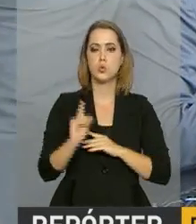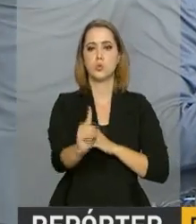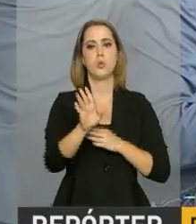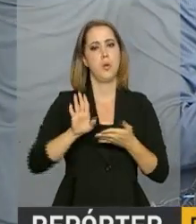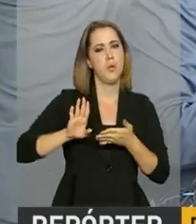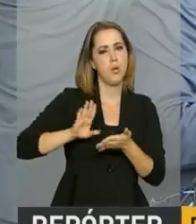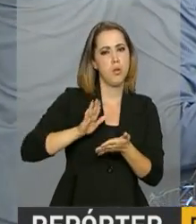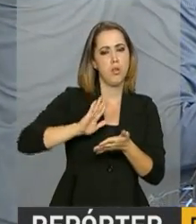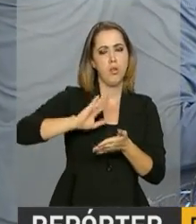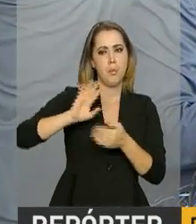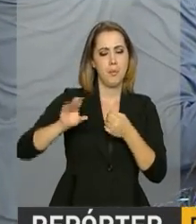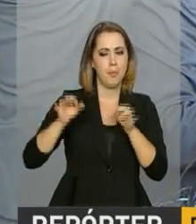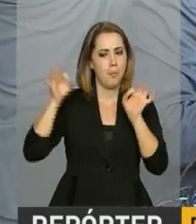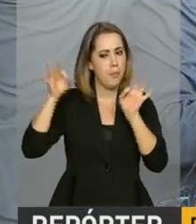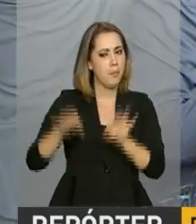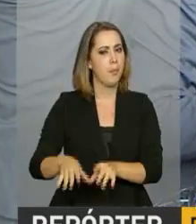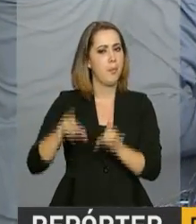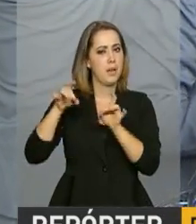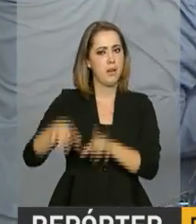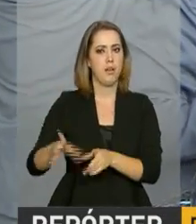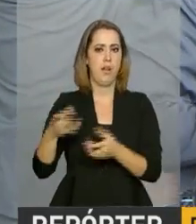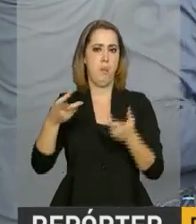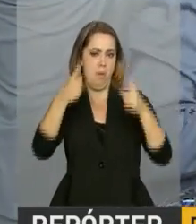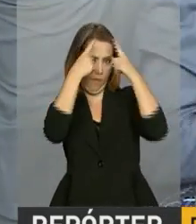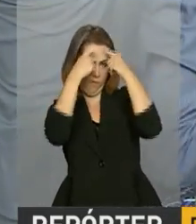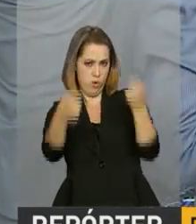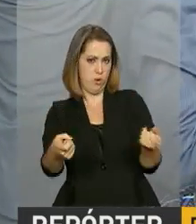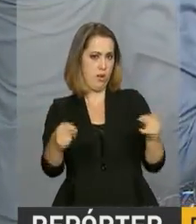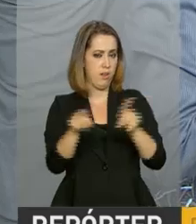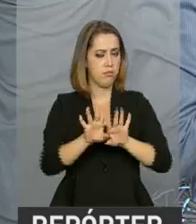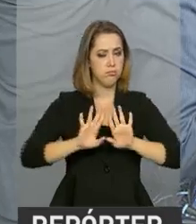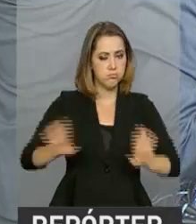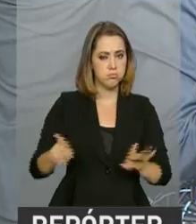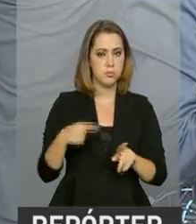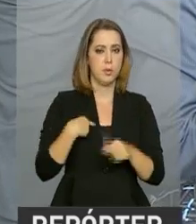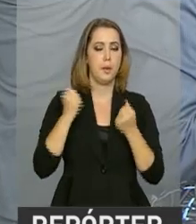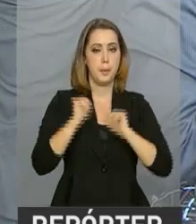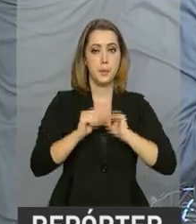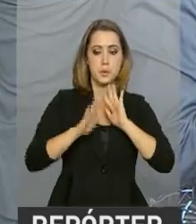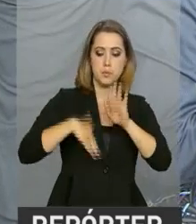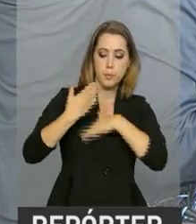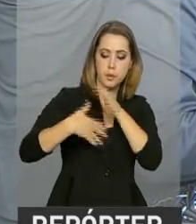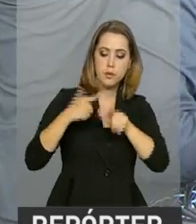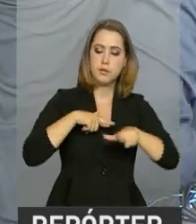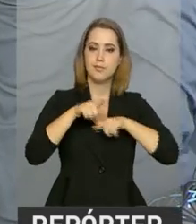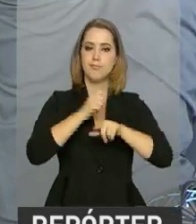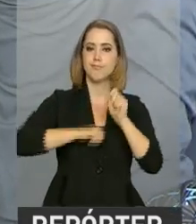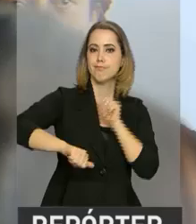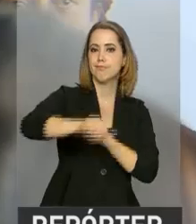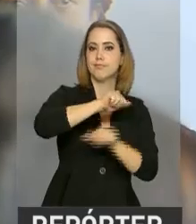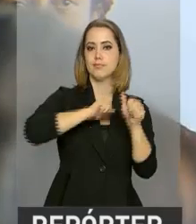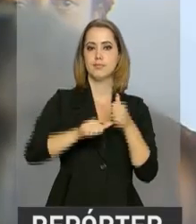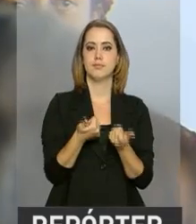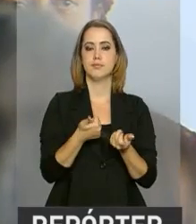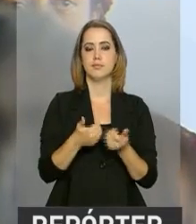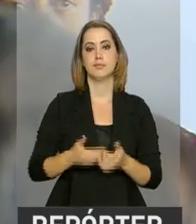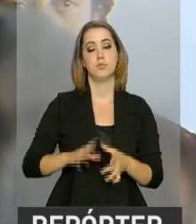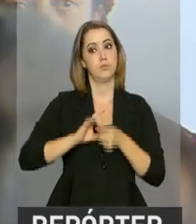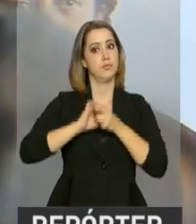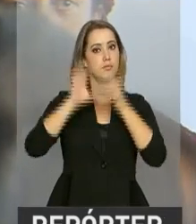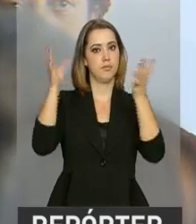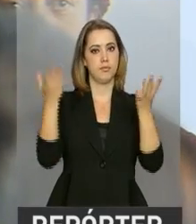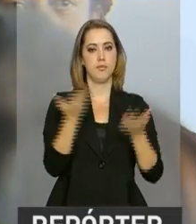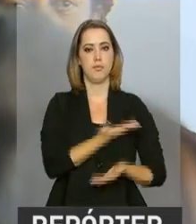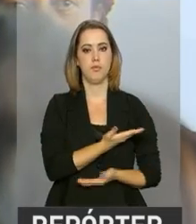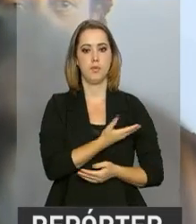às violências e por permitir aí as ações transformadoras e emancipatórias para o ministro da